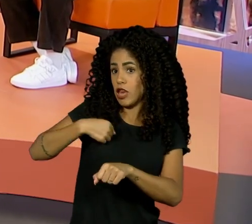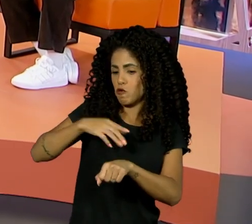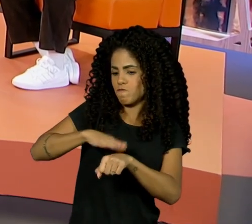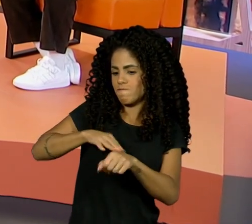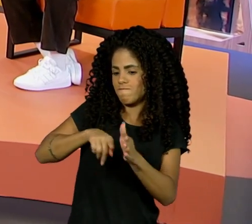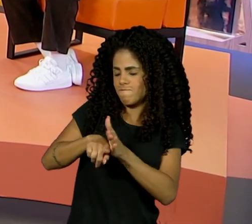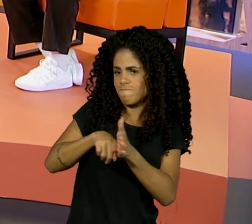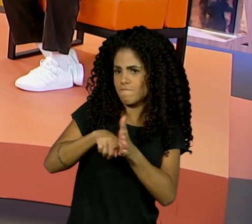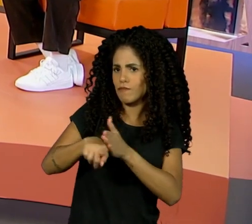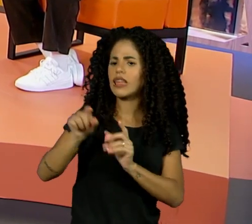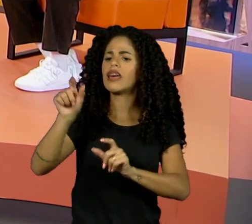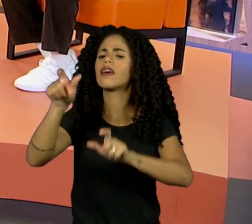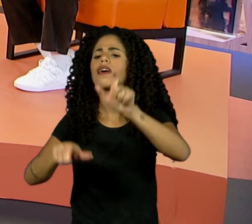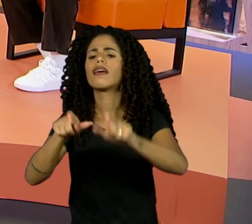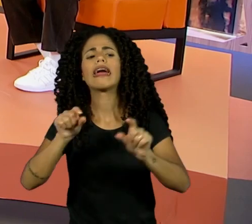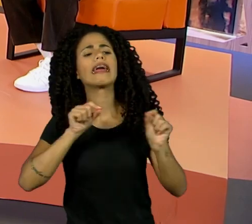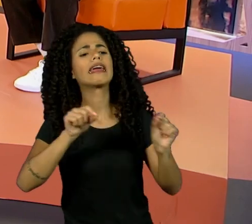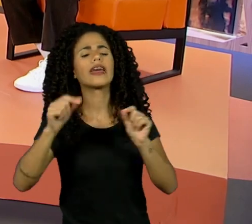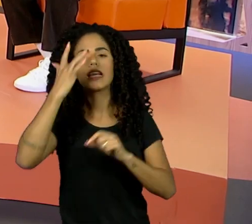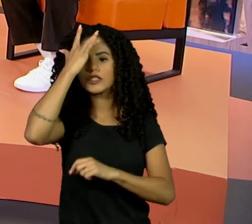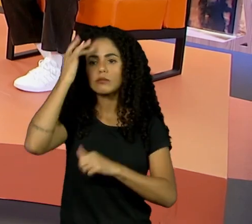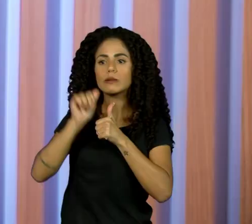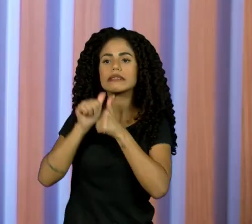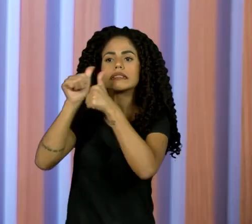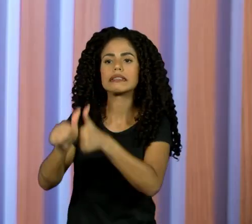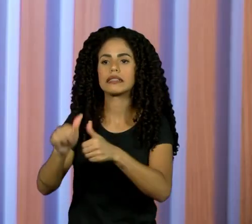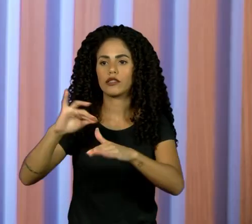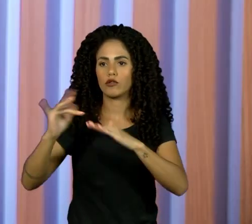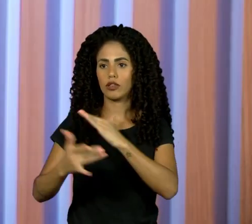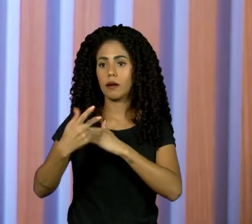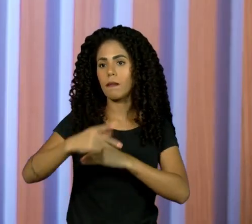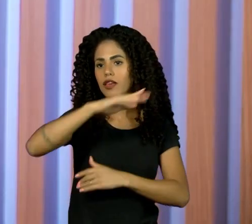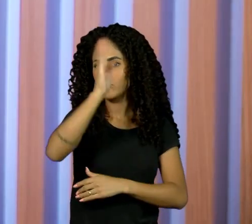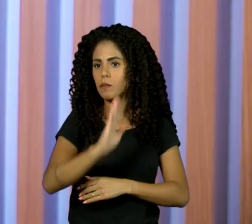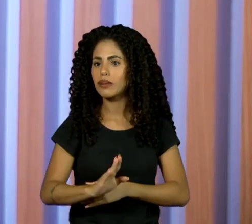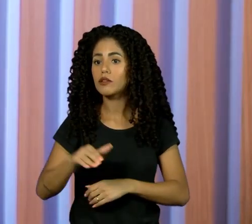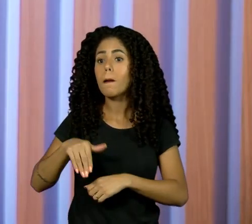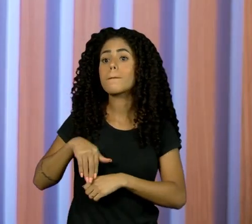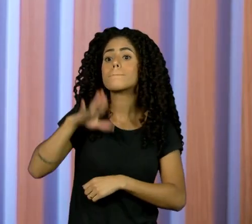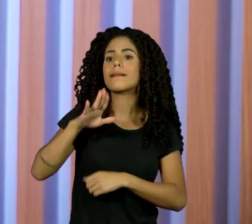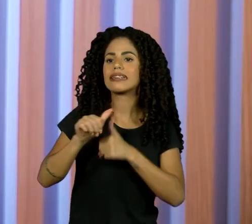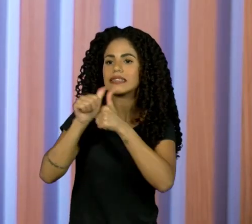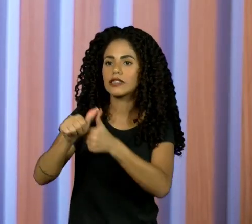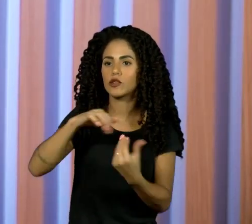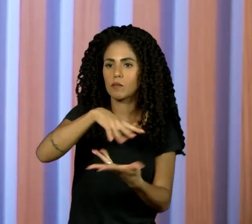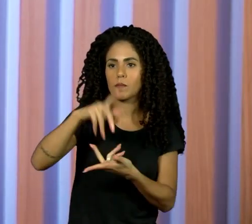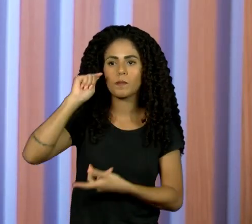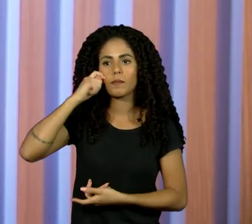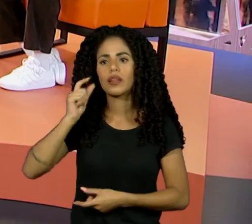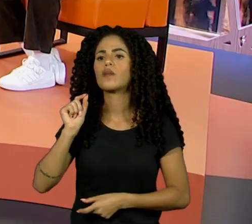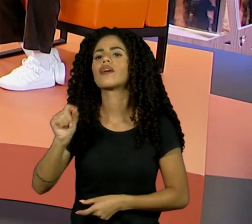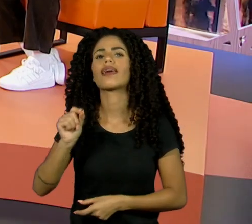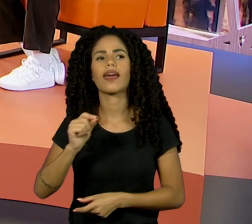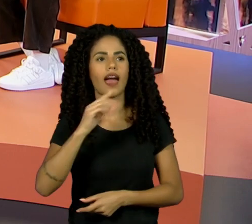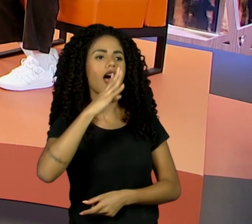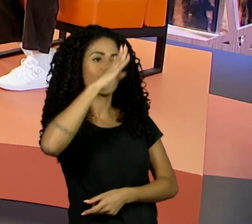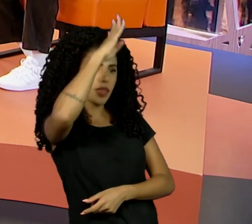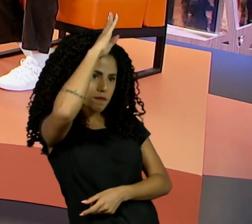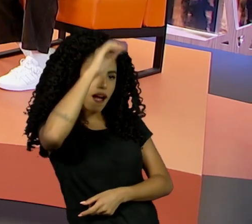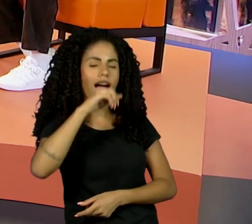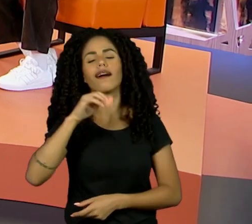são as pessoas brasileiras mais seguidas na rede social. O brasileiro mais seguido do mundo é uma pessoa preta, Quem que é o